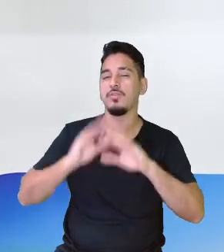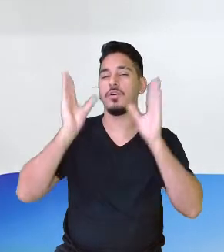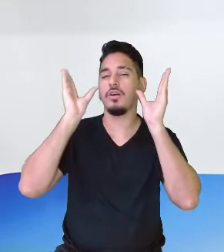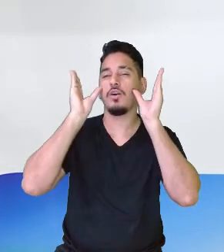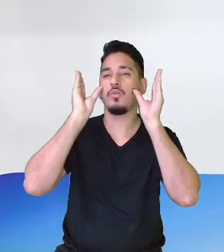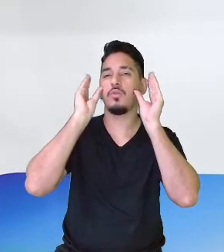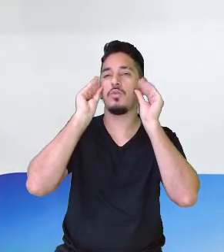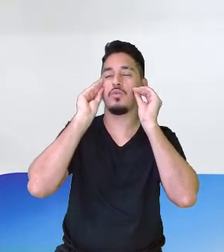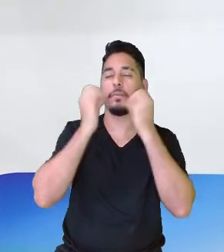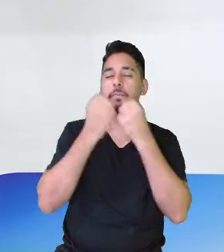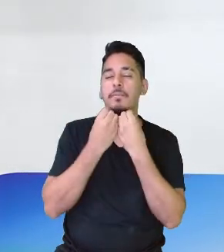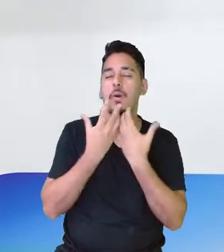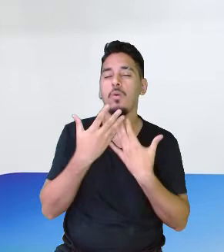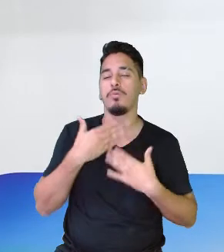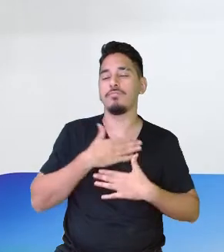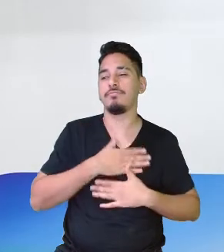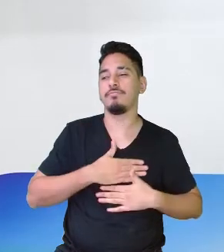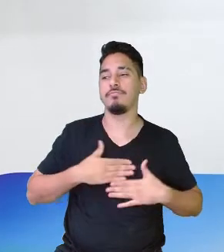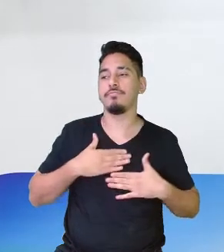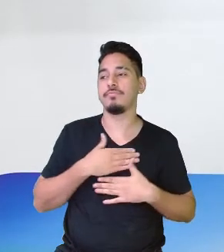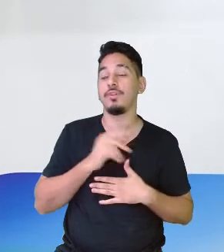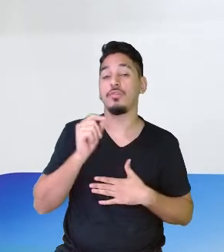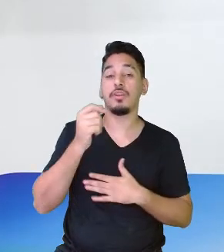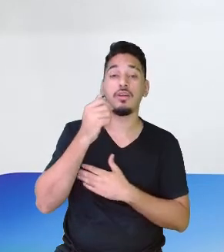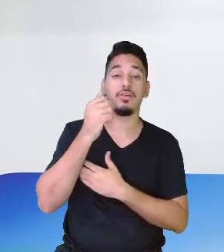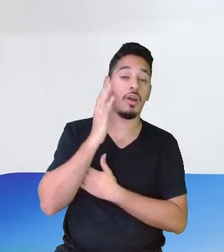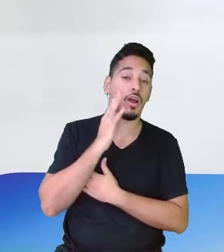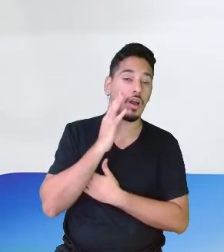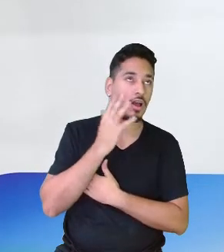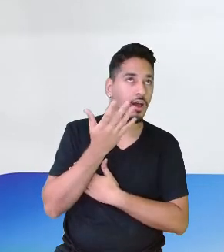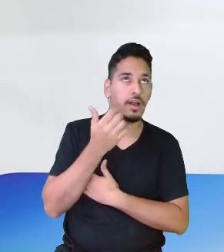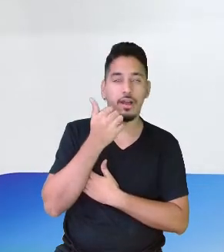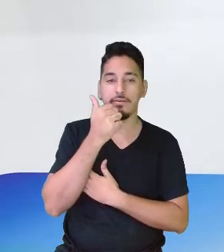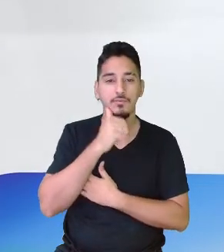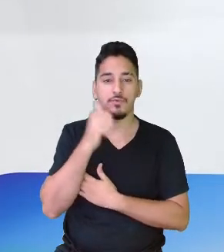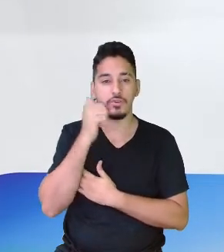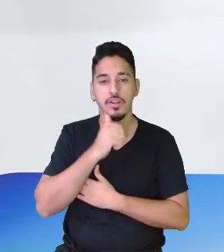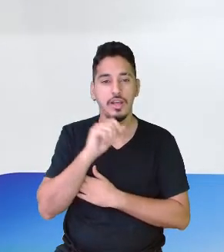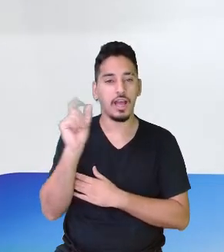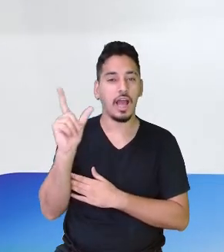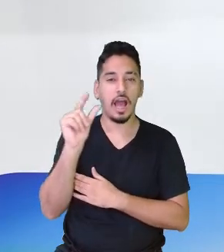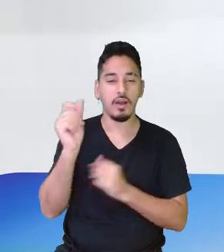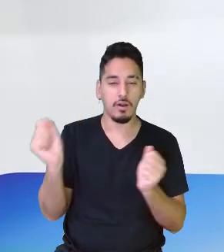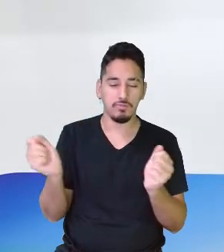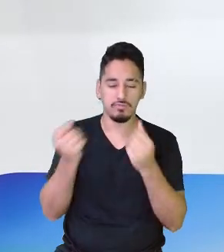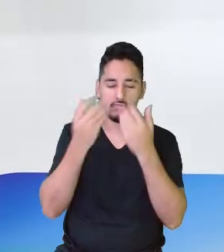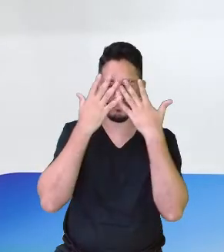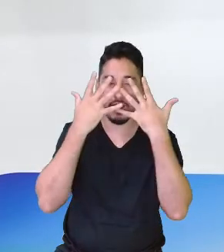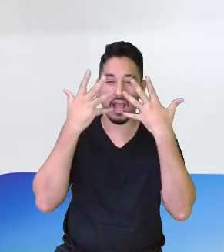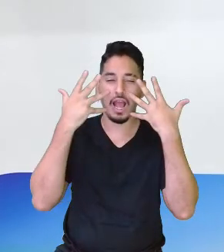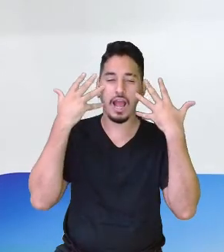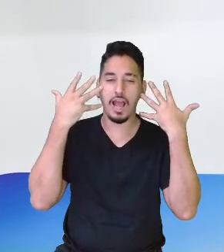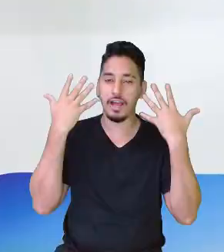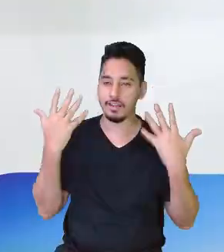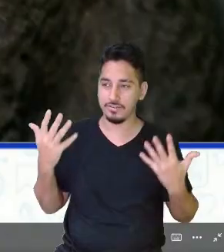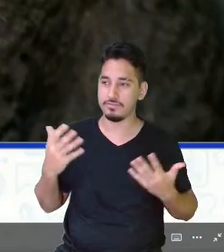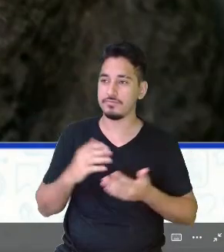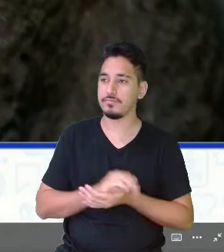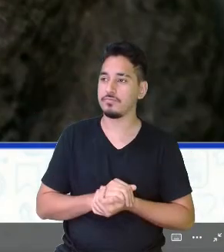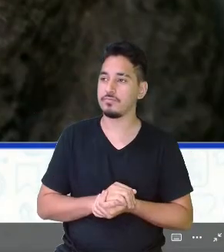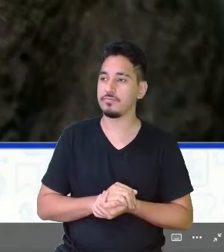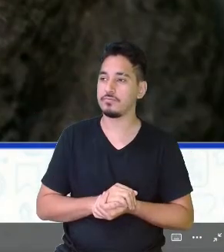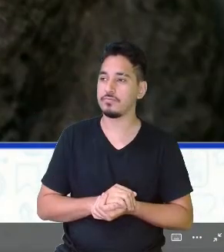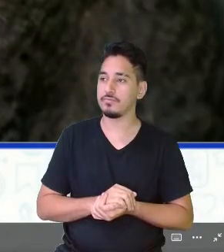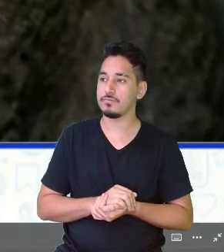uma sensação boa, e a mulher com a água na cara, assim, muito feliz. Então, exatamente. Outro.